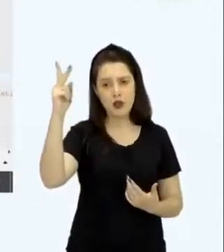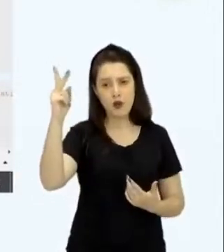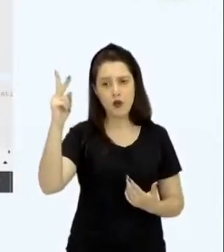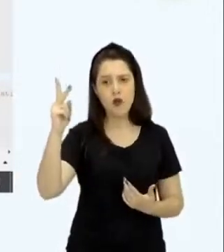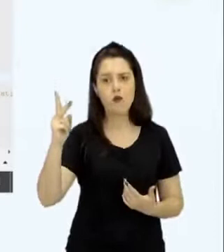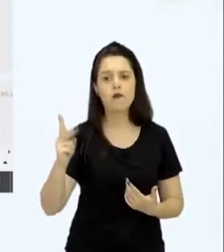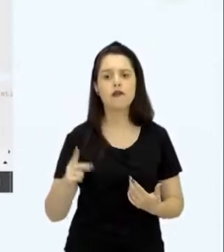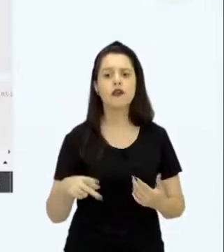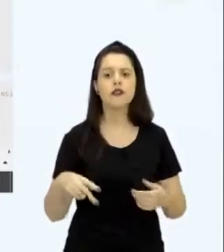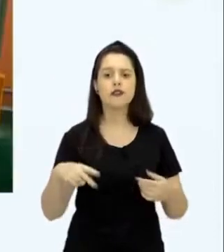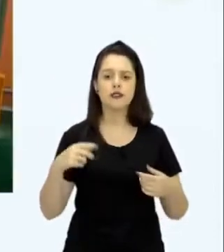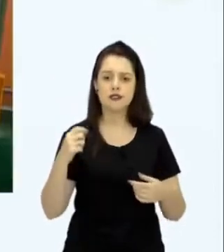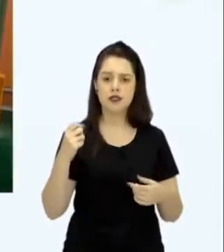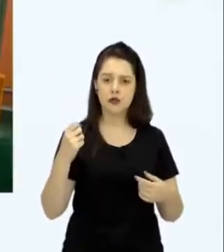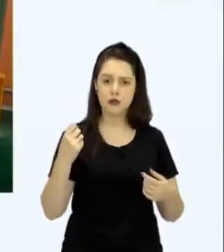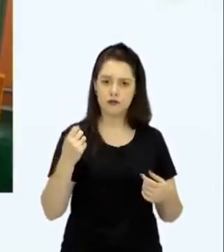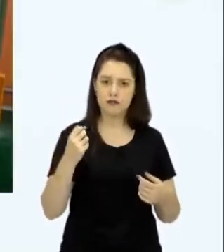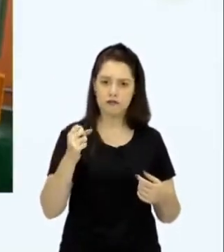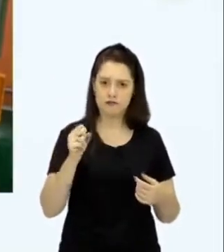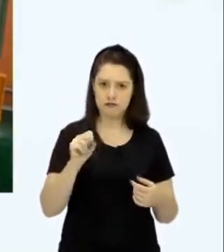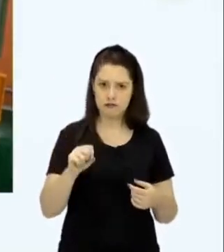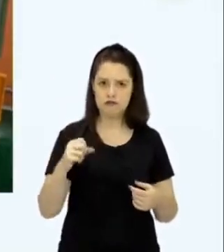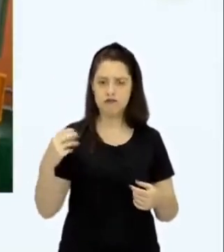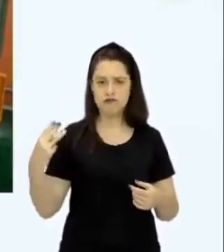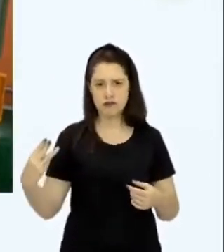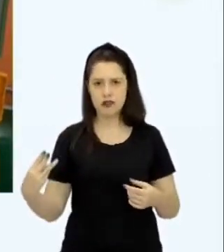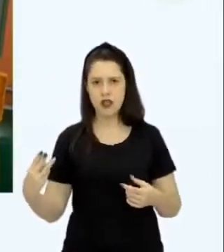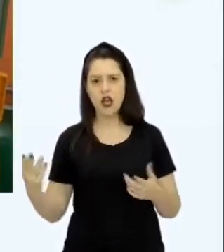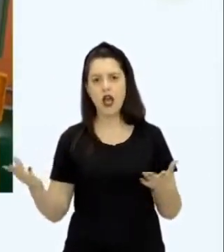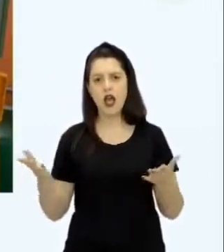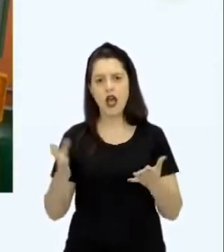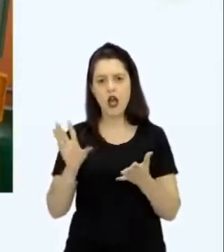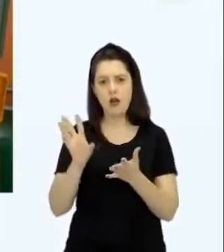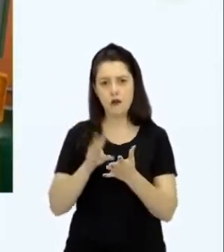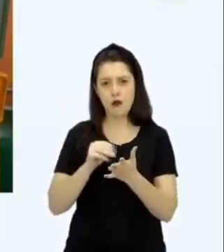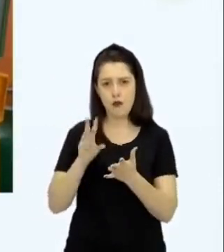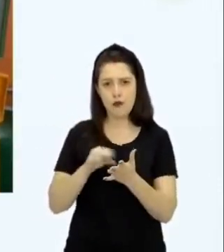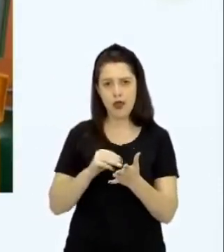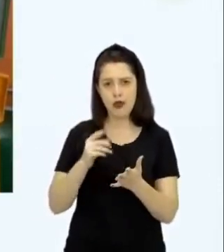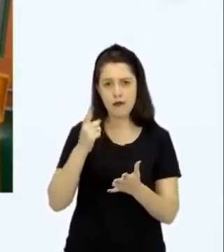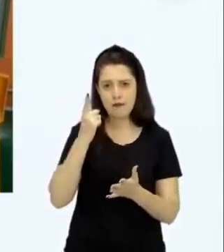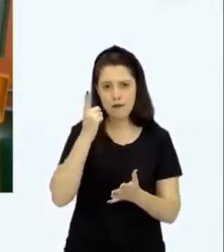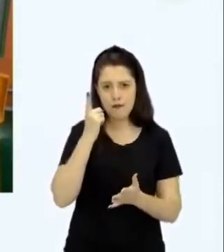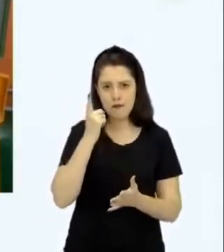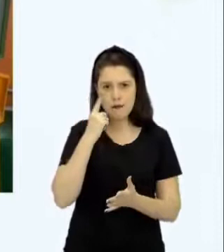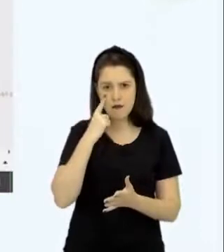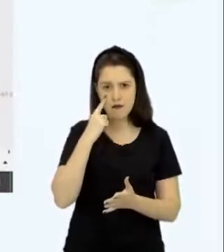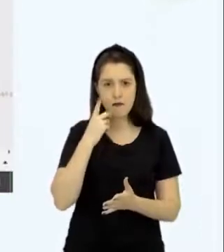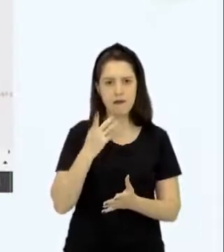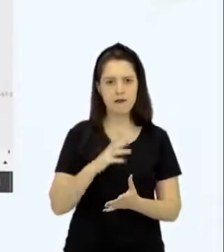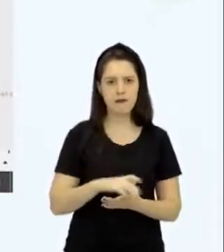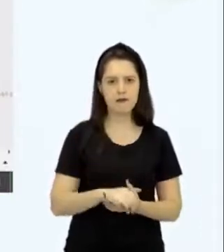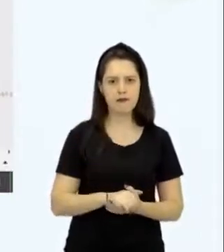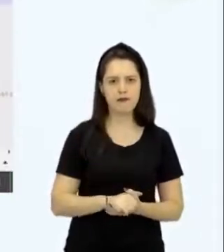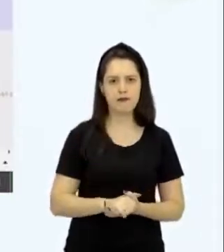0,1023, 0,180. Vamos copiar o nosso código para o IDE do Arduino?